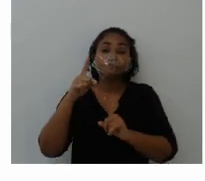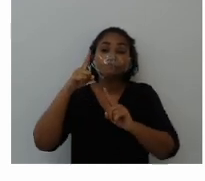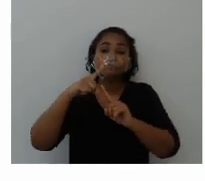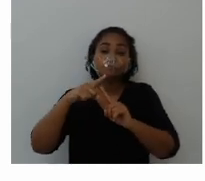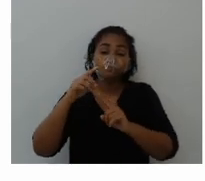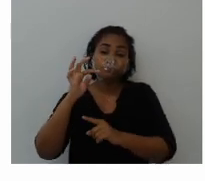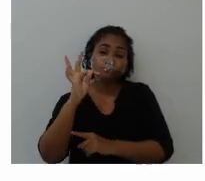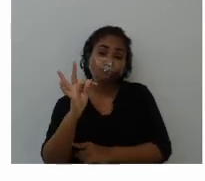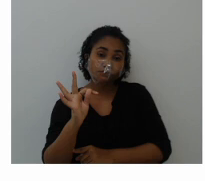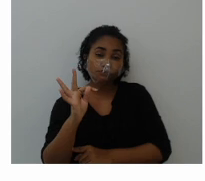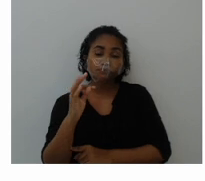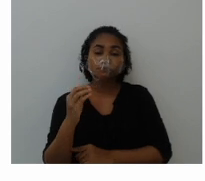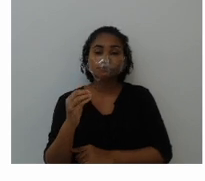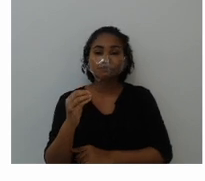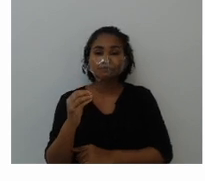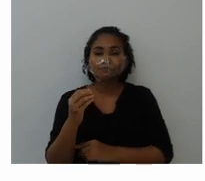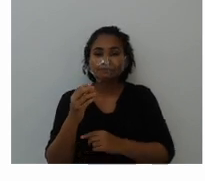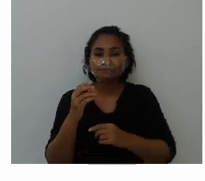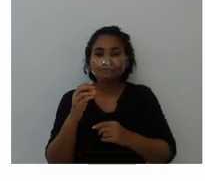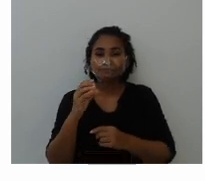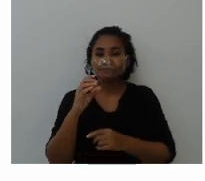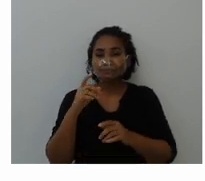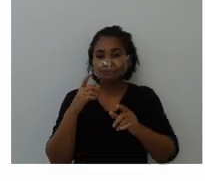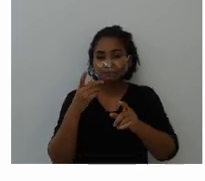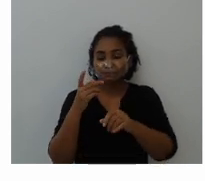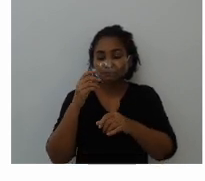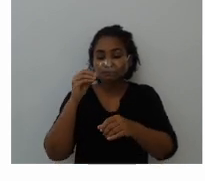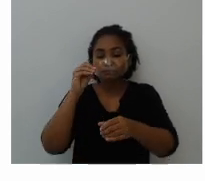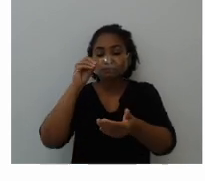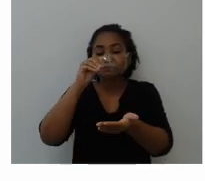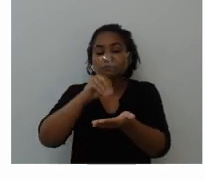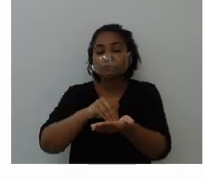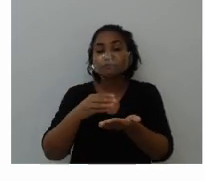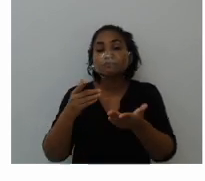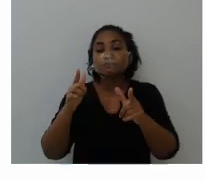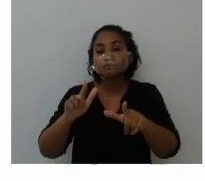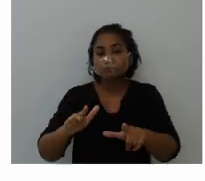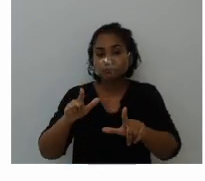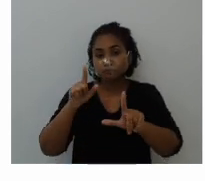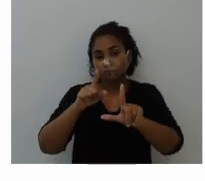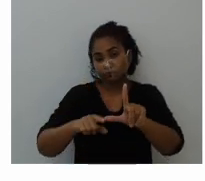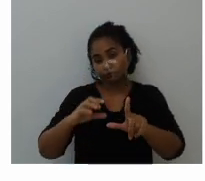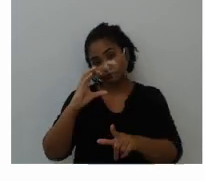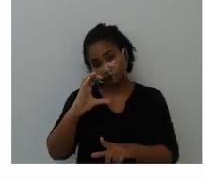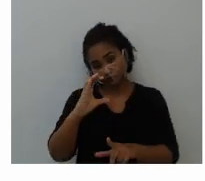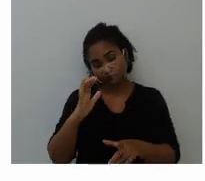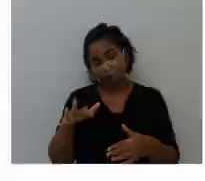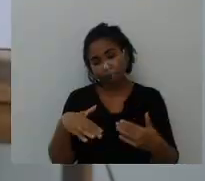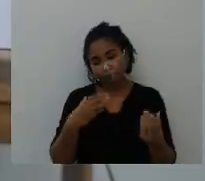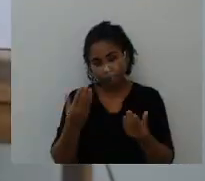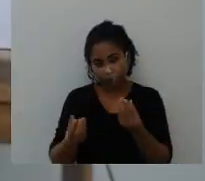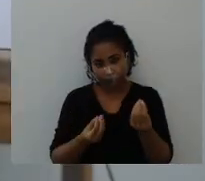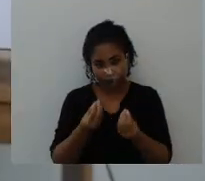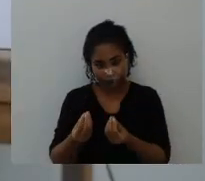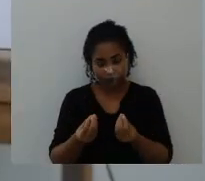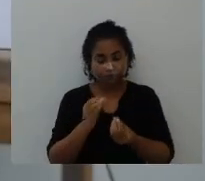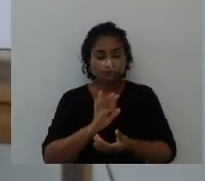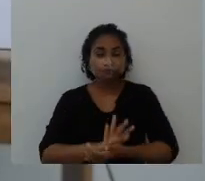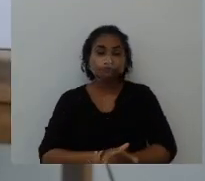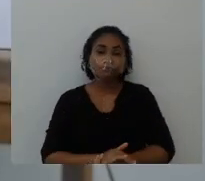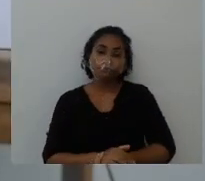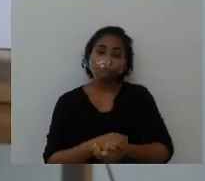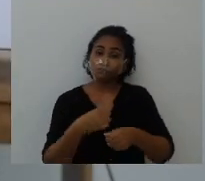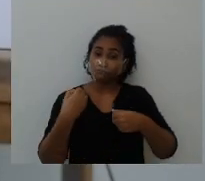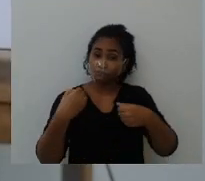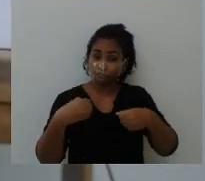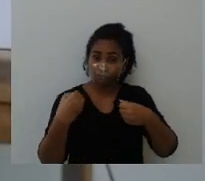está nessa barrazinha, nesse ponto C que está ligando um bloco ao outro. Bom, como é que a gente vai fazer isso? Primeiro, a